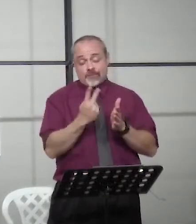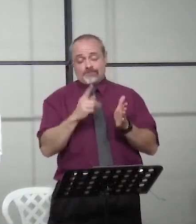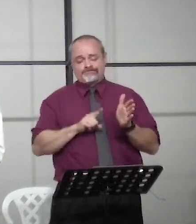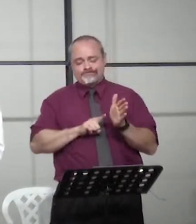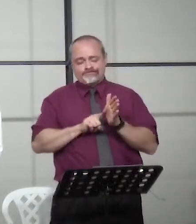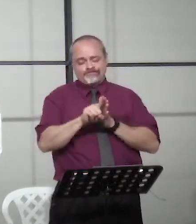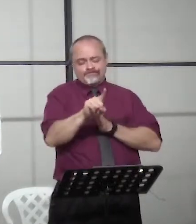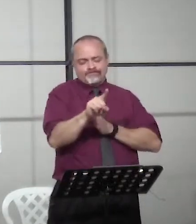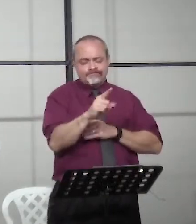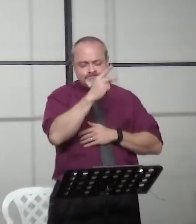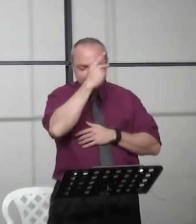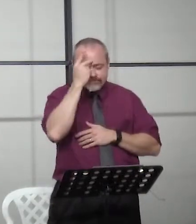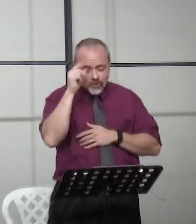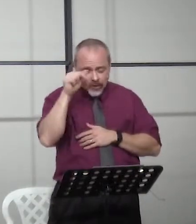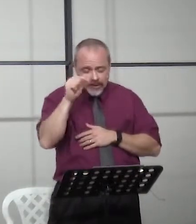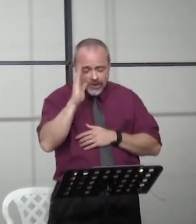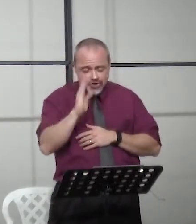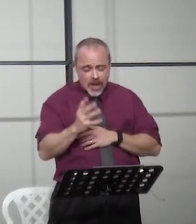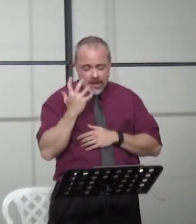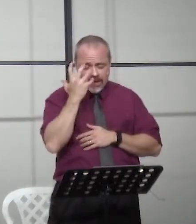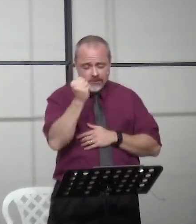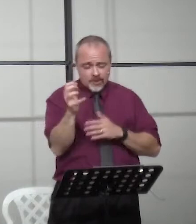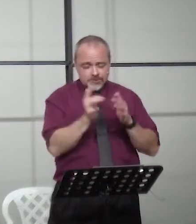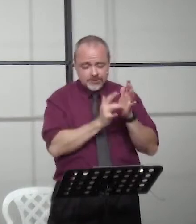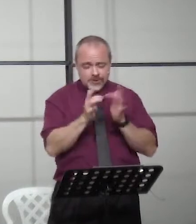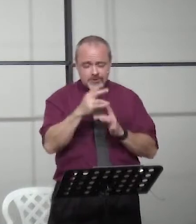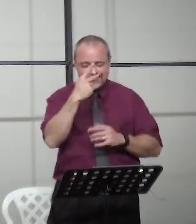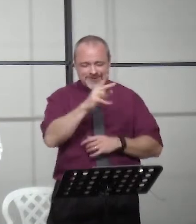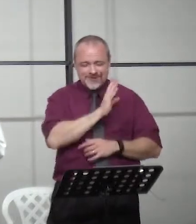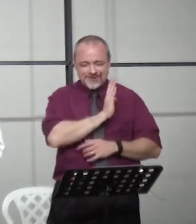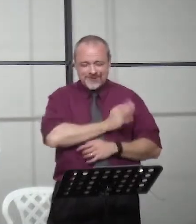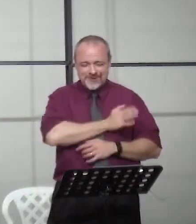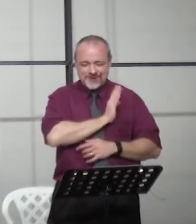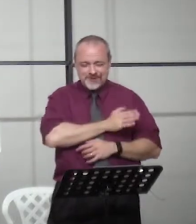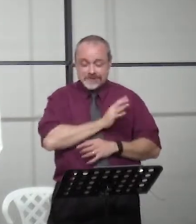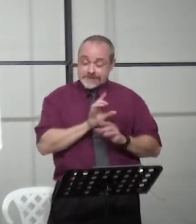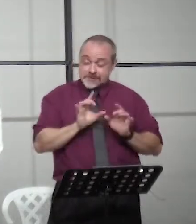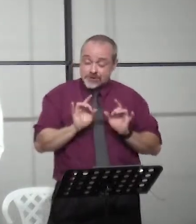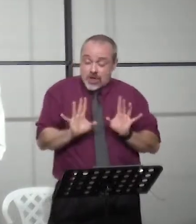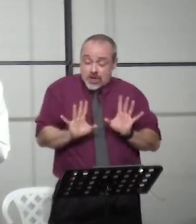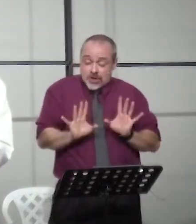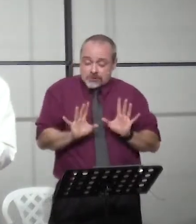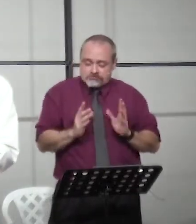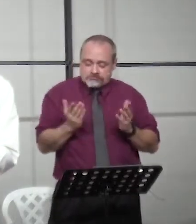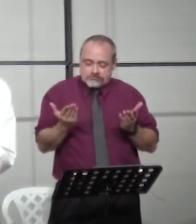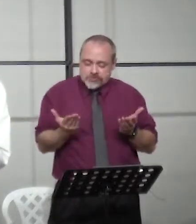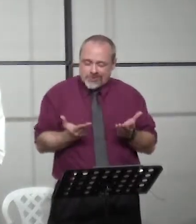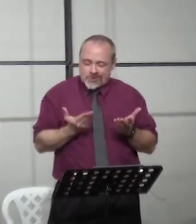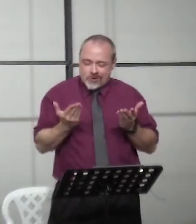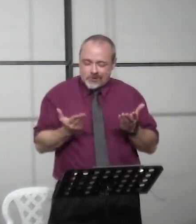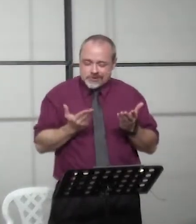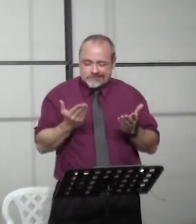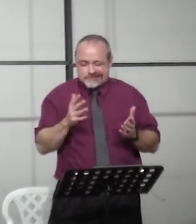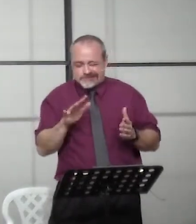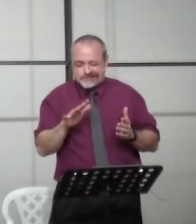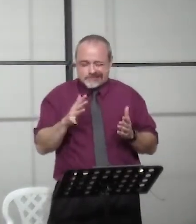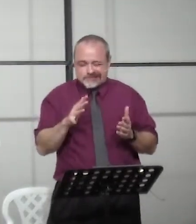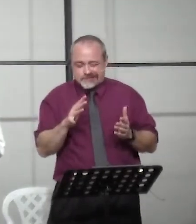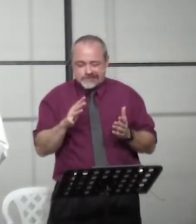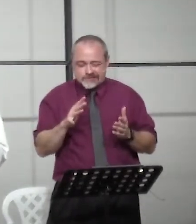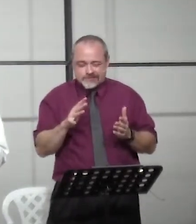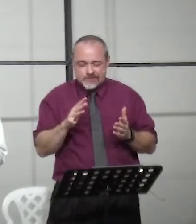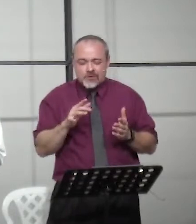Quem aqui já recebeu Jesus no seu coração, só que hoje, pelo menos às